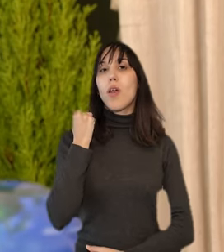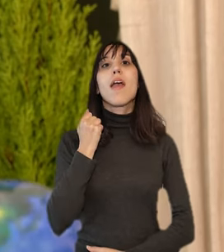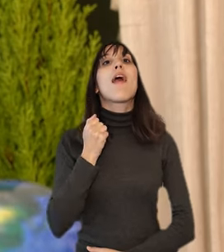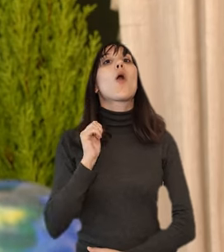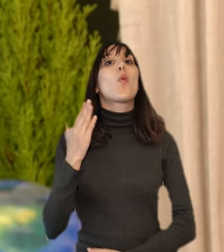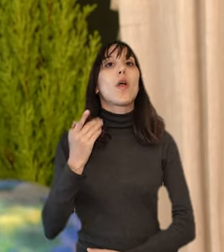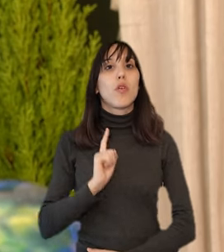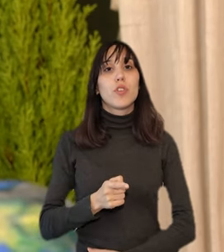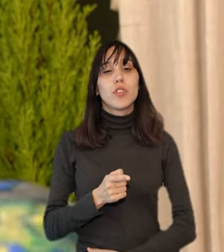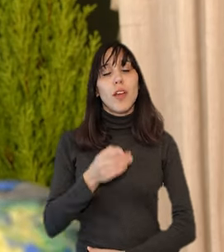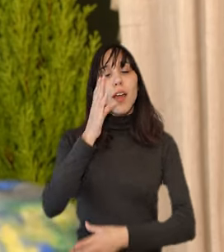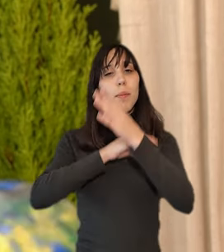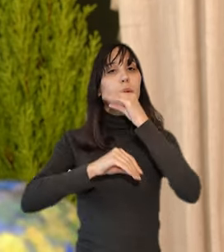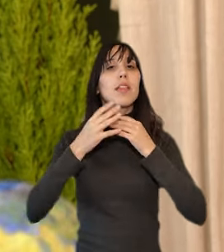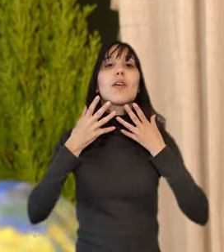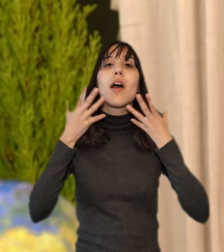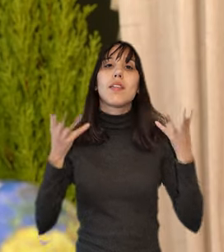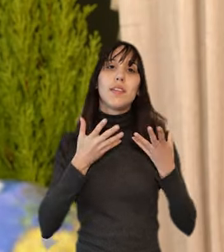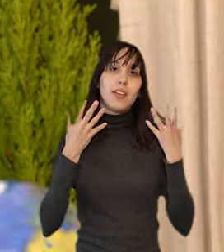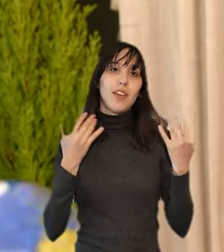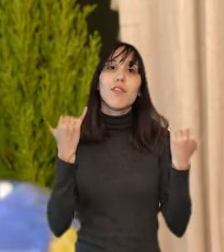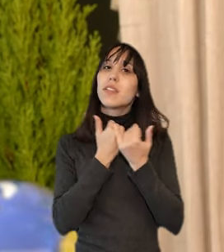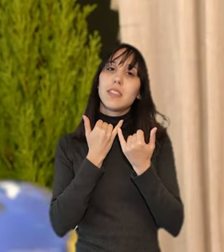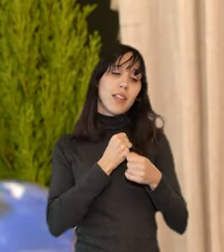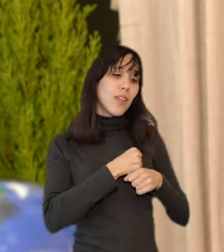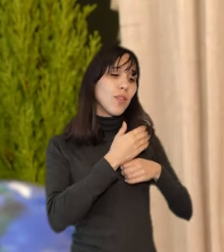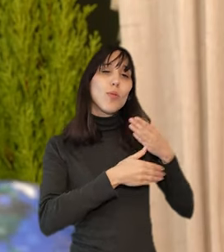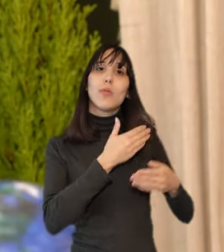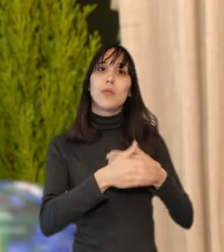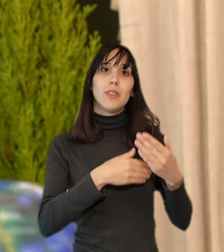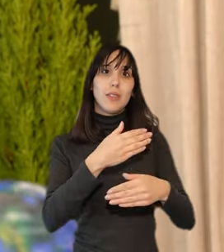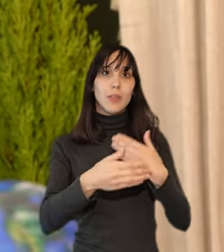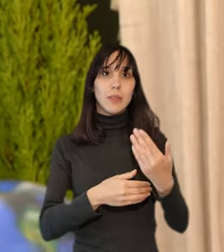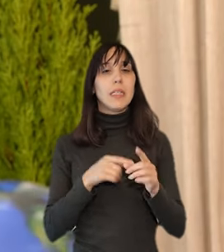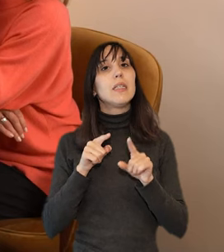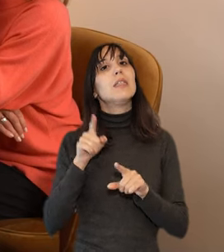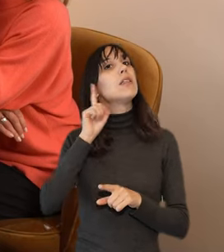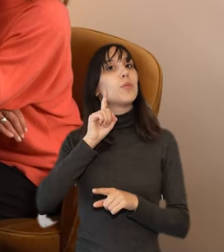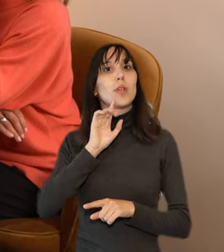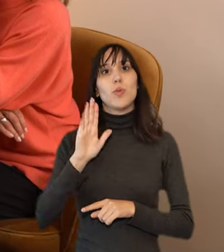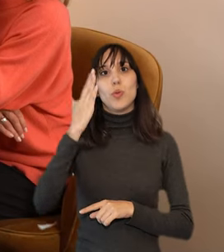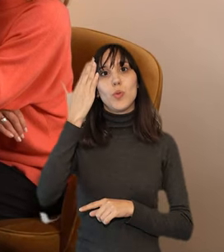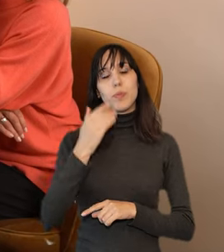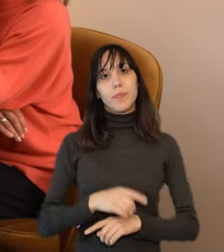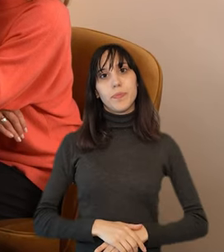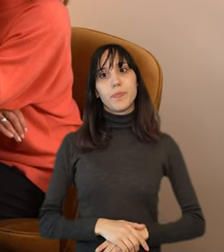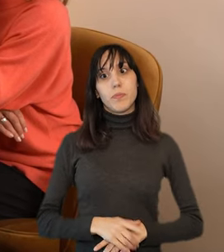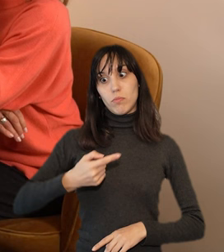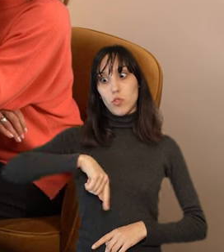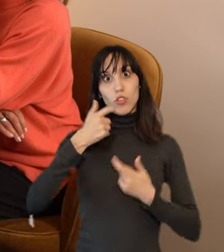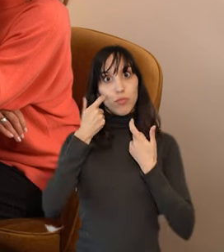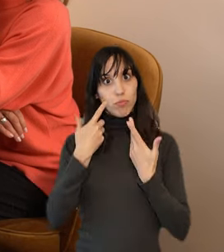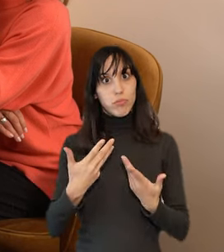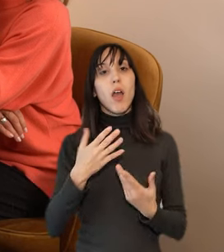felicidade em aprender não há alegria nesse processo e e e e vemos que se tornam